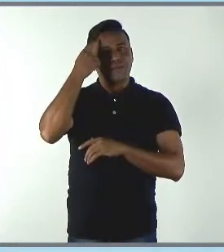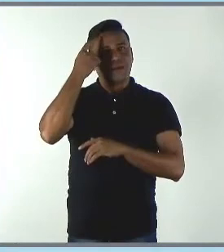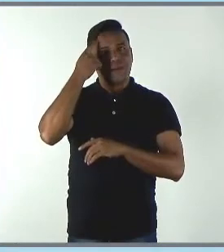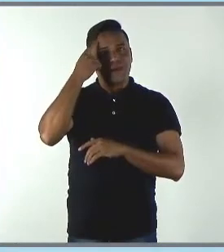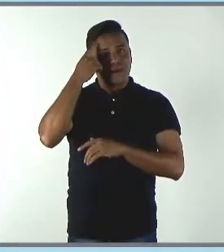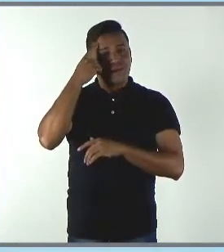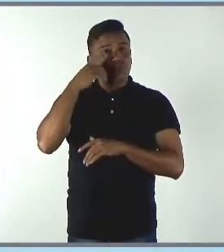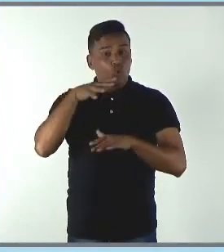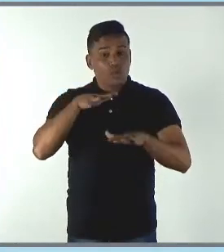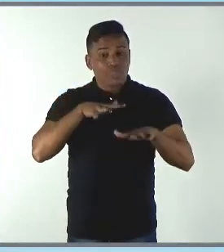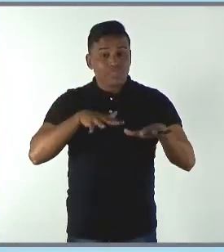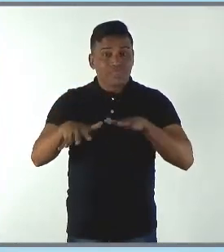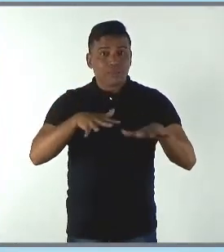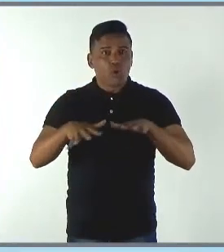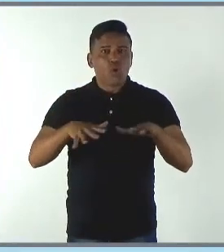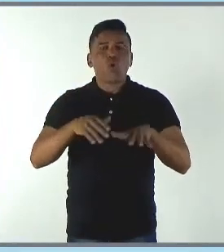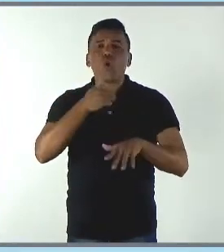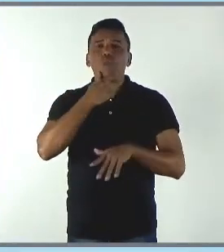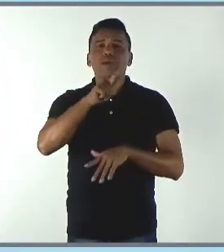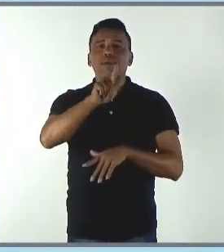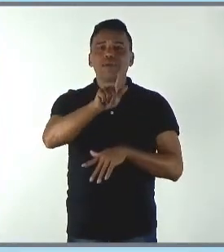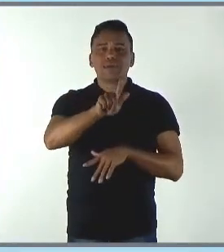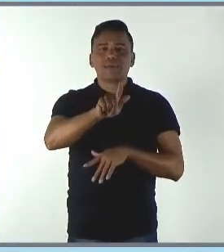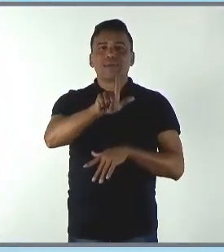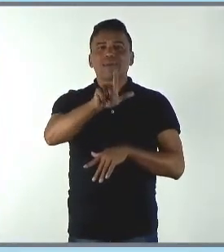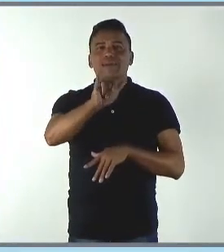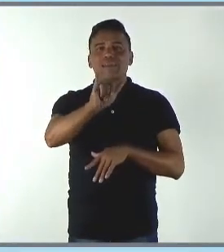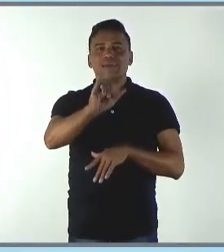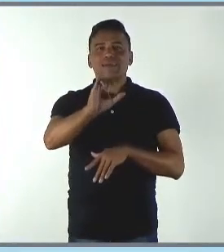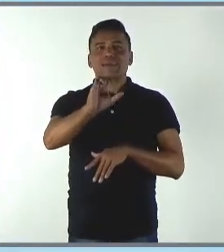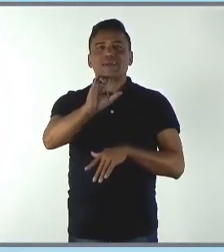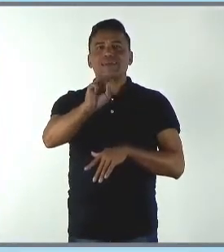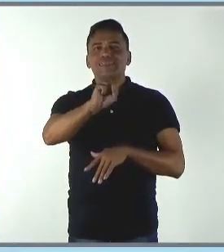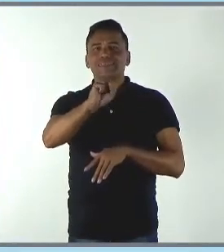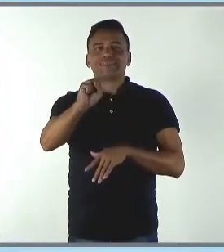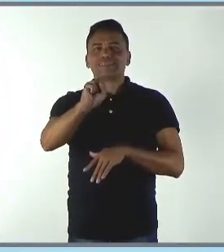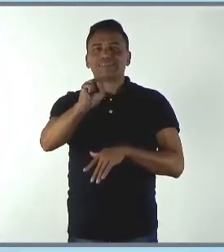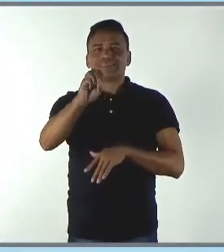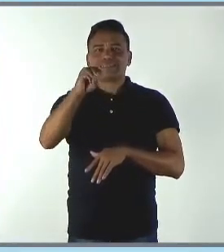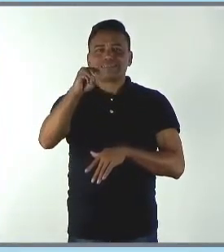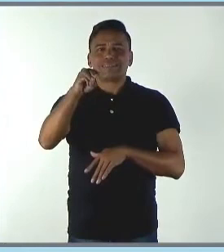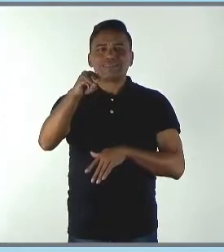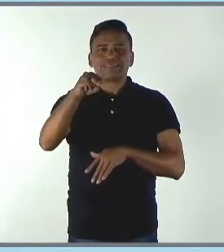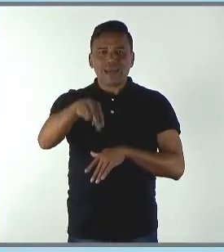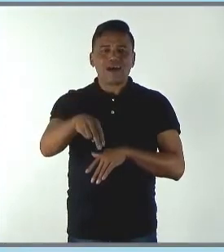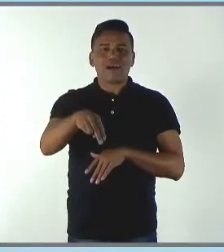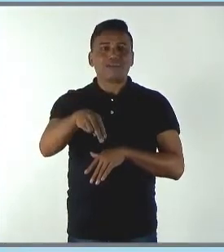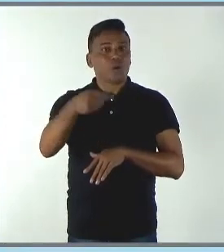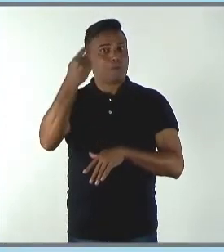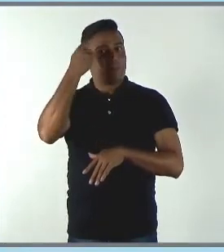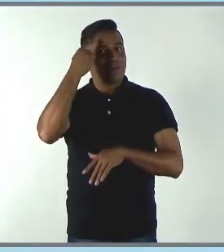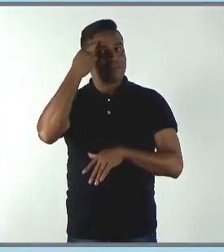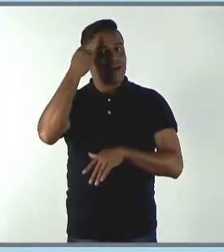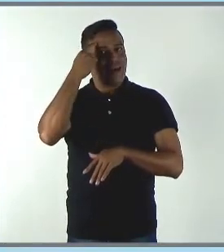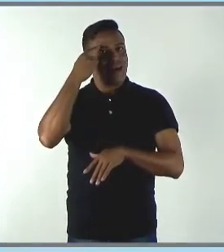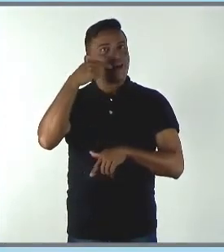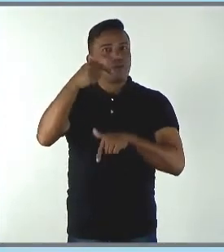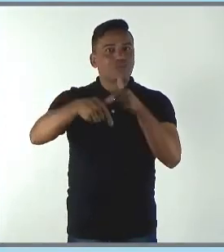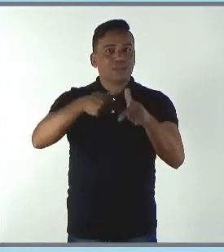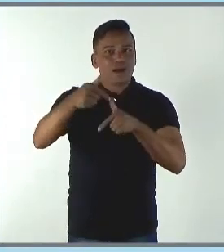Brisson, ele caiu como uma luva para pensar no trabalho da Maria